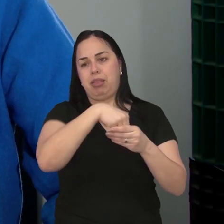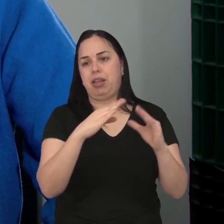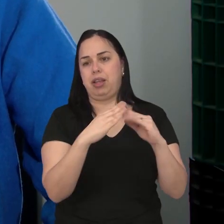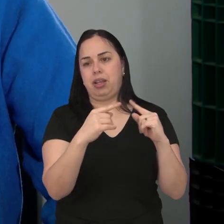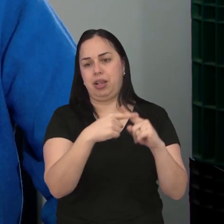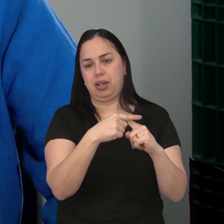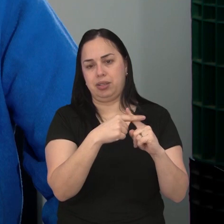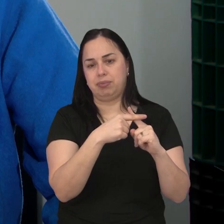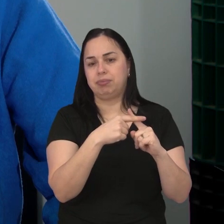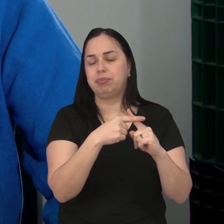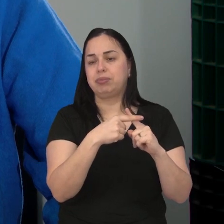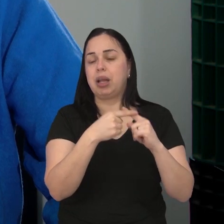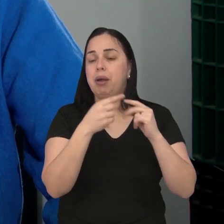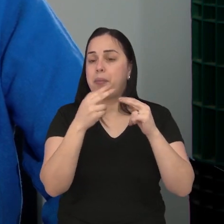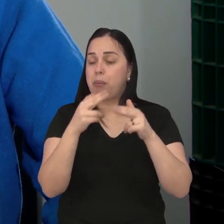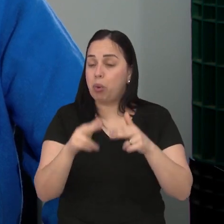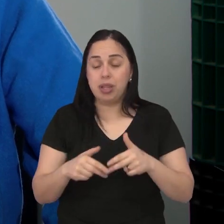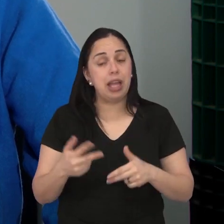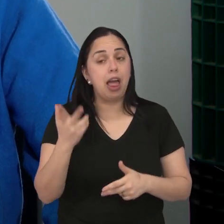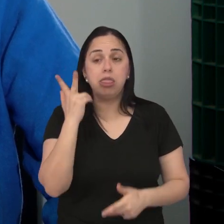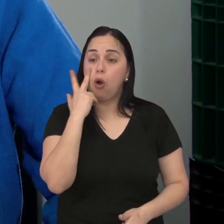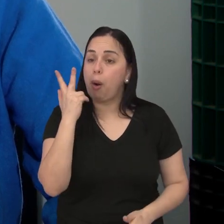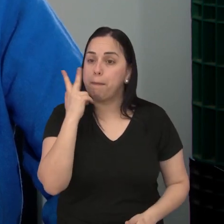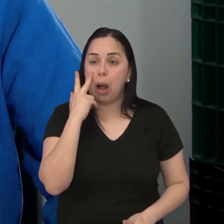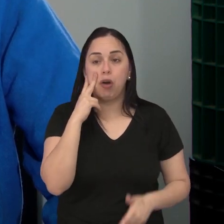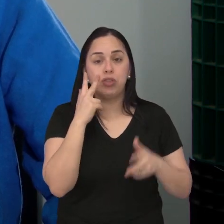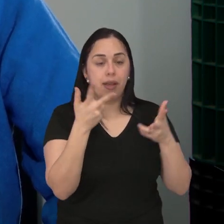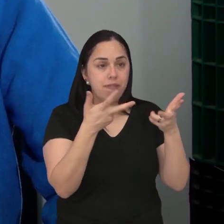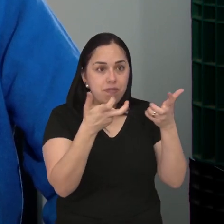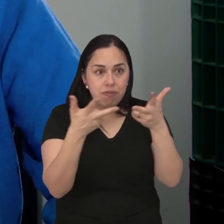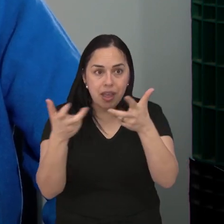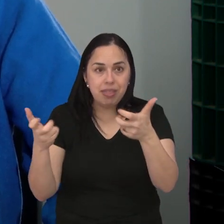guardar dentro da igreja. Então, era comum